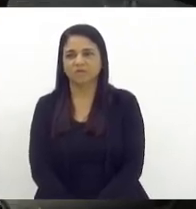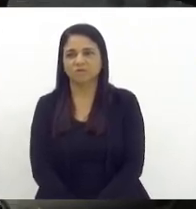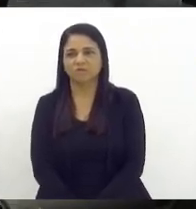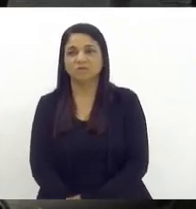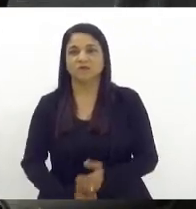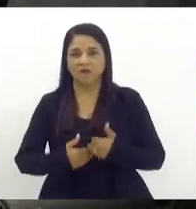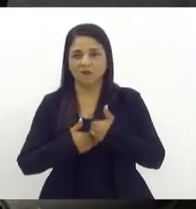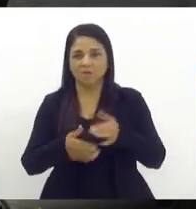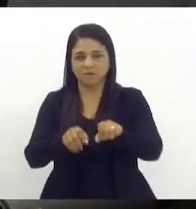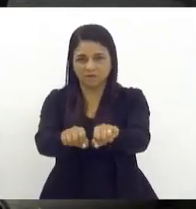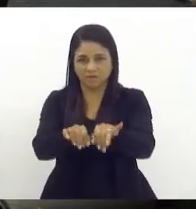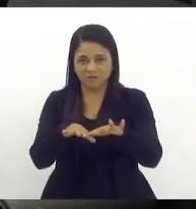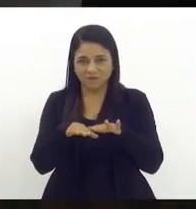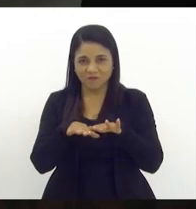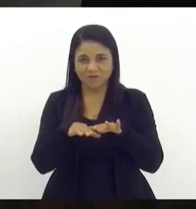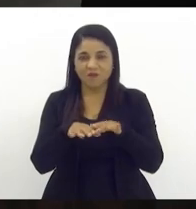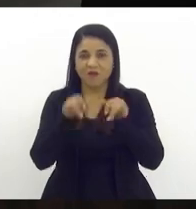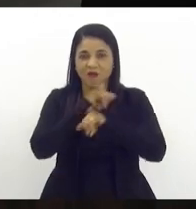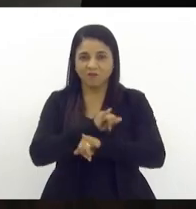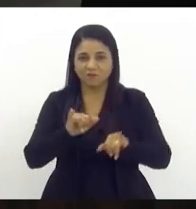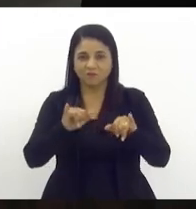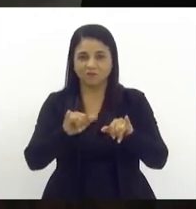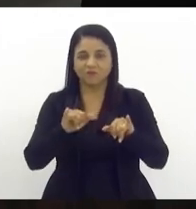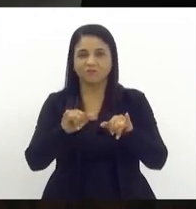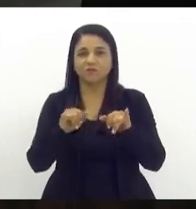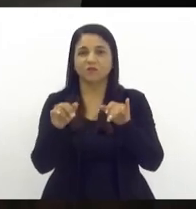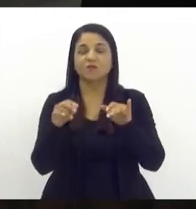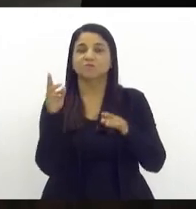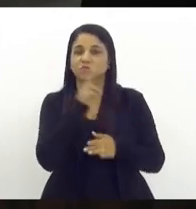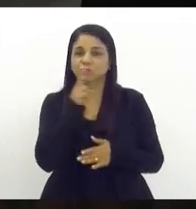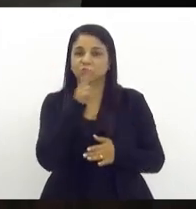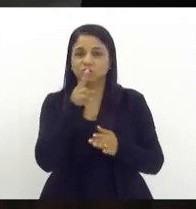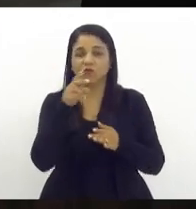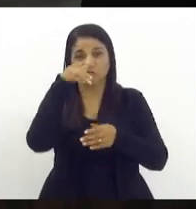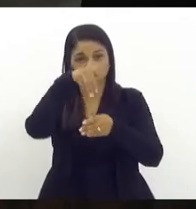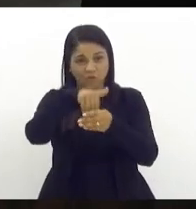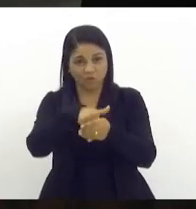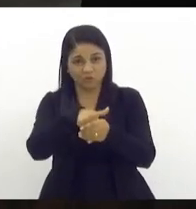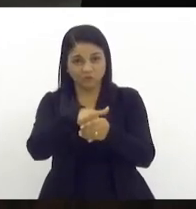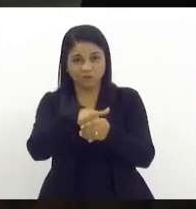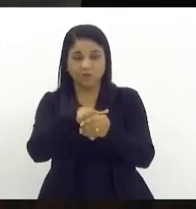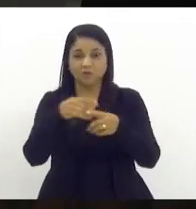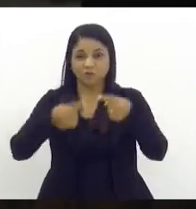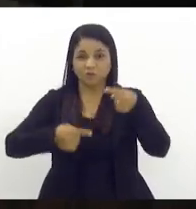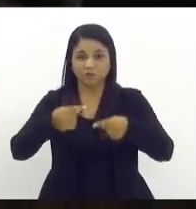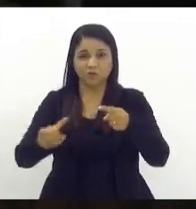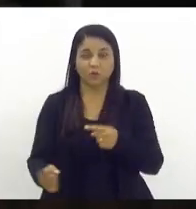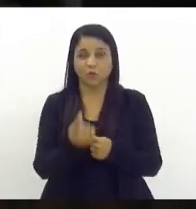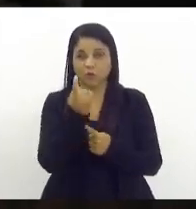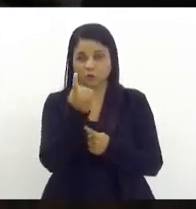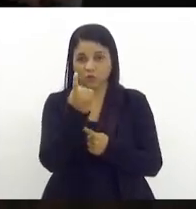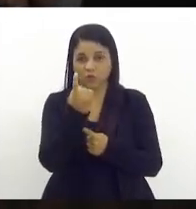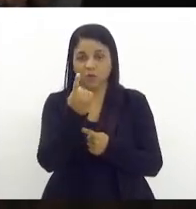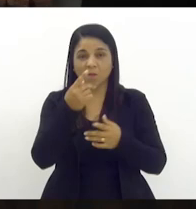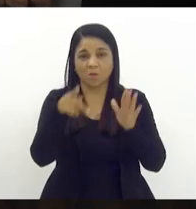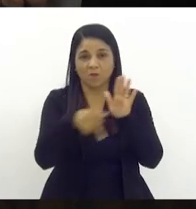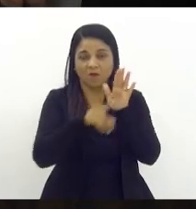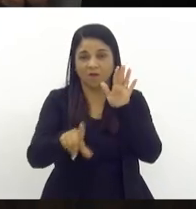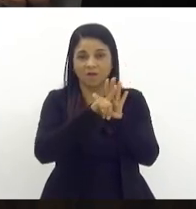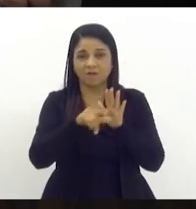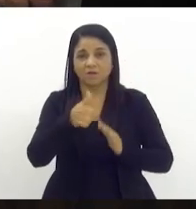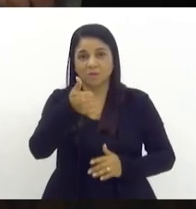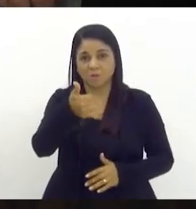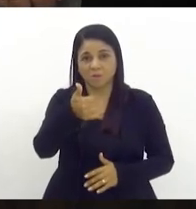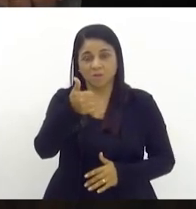Está reaberta a sessão, anuncio, em regime de urgência em votação, em discussão única, projeto de lei